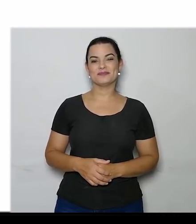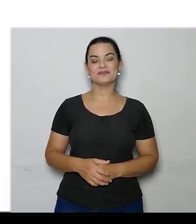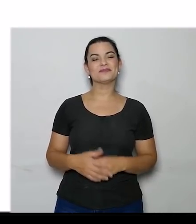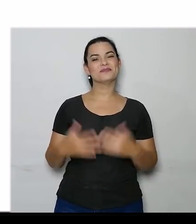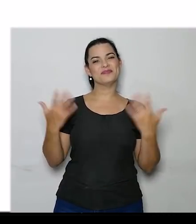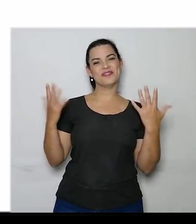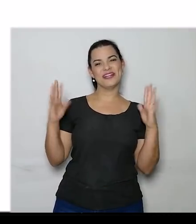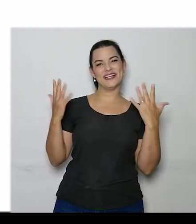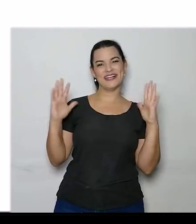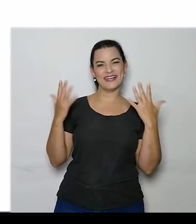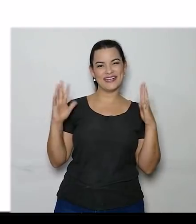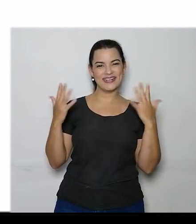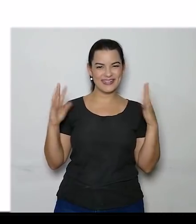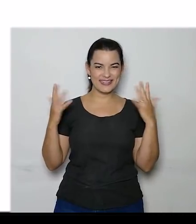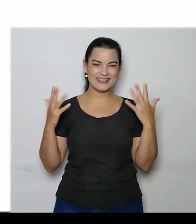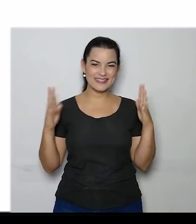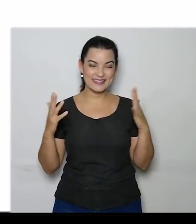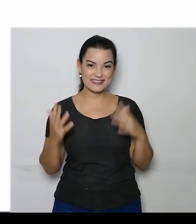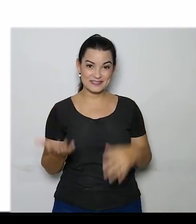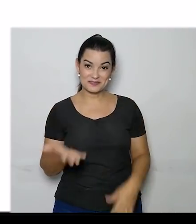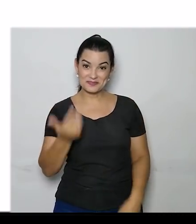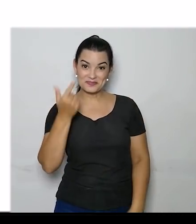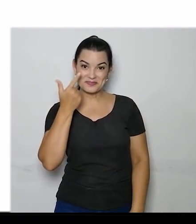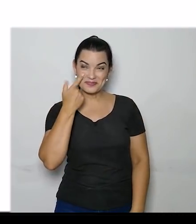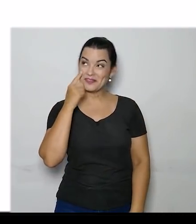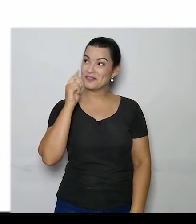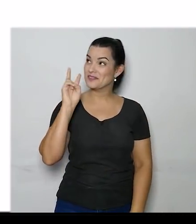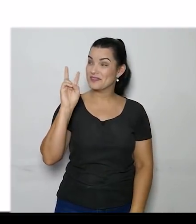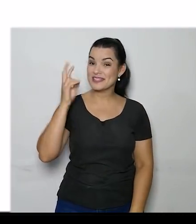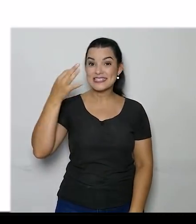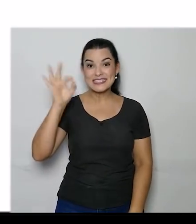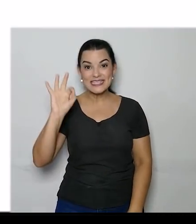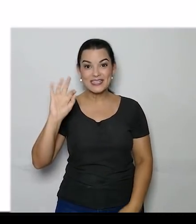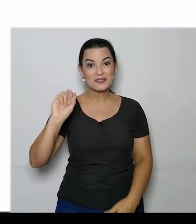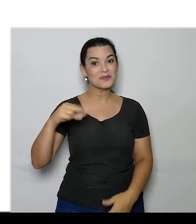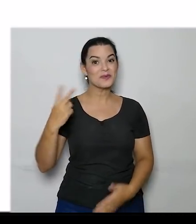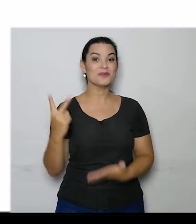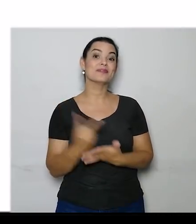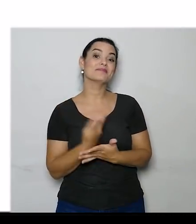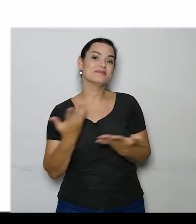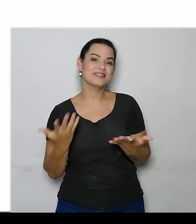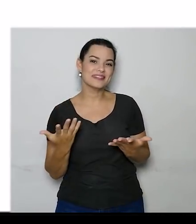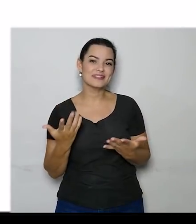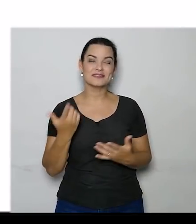Muito bem, crianças. Vamos ver a resposta. Resposta na tela.